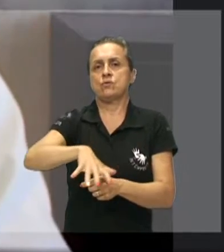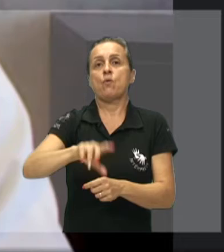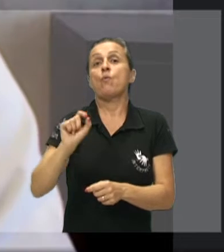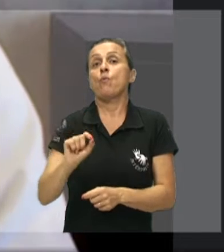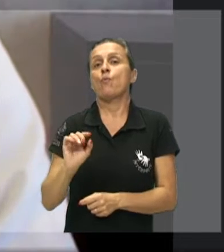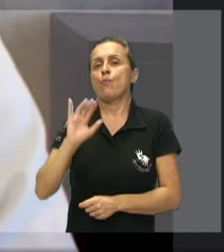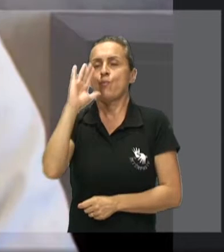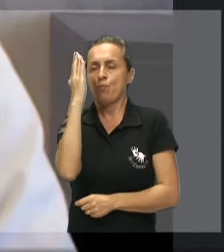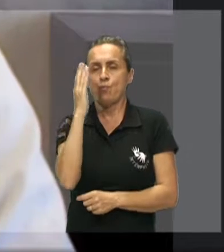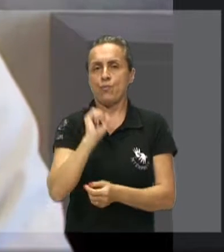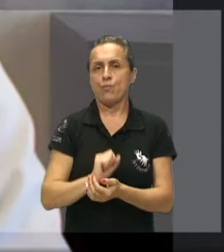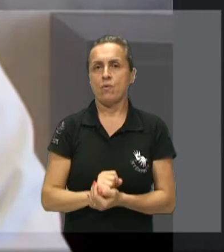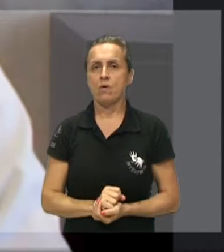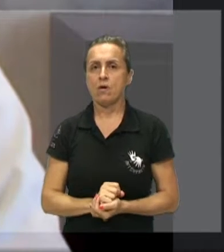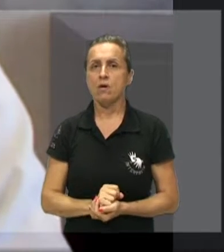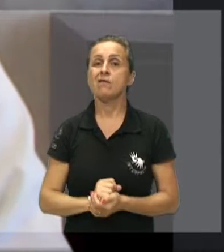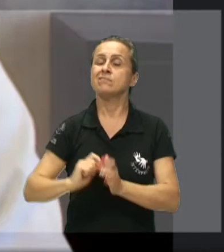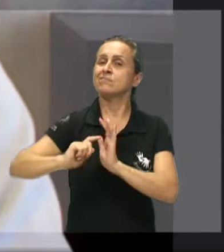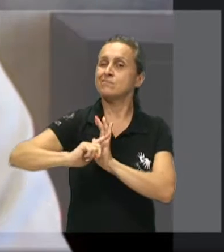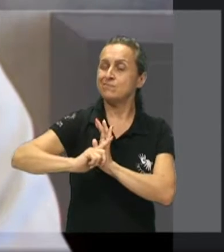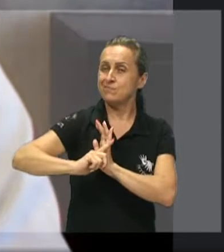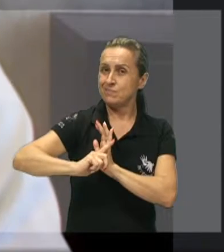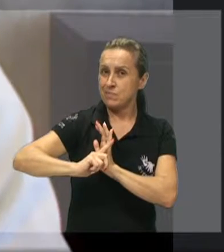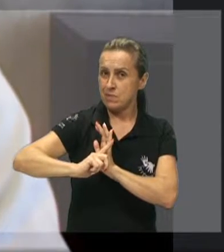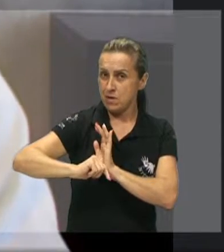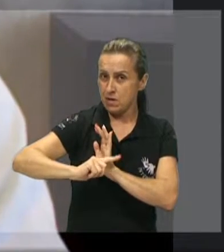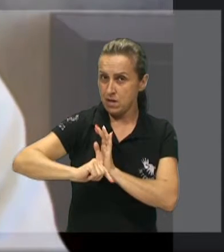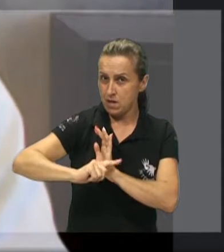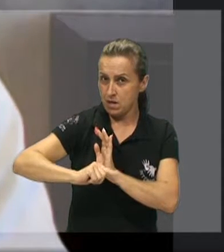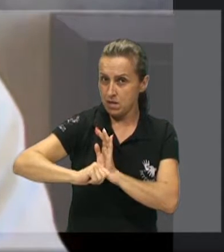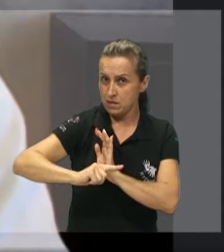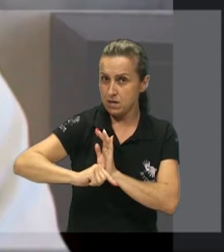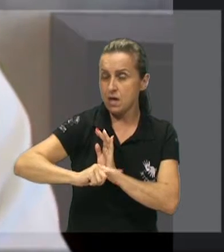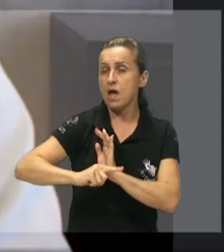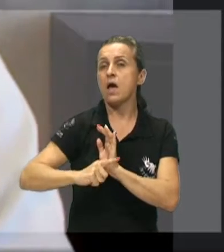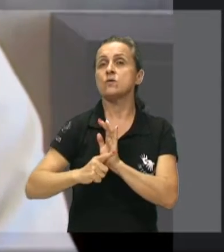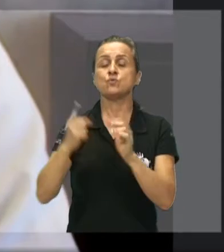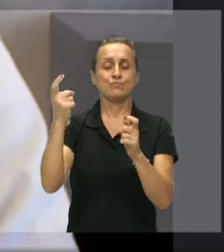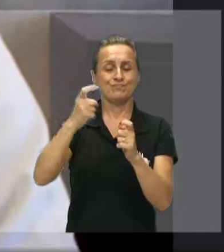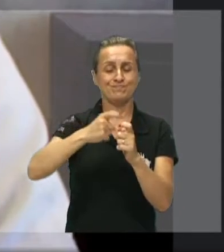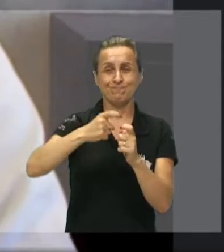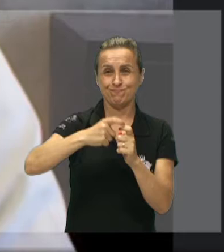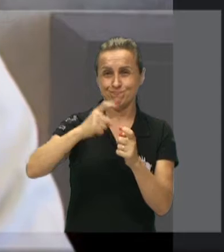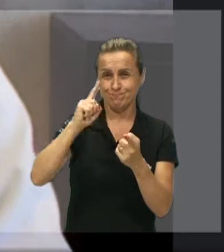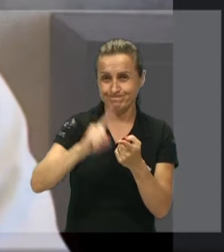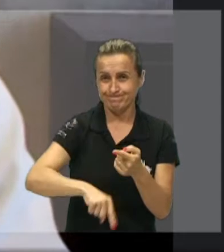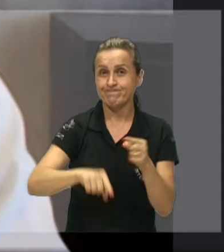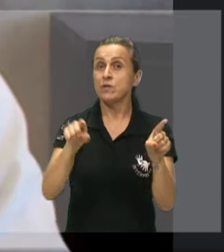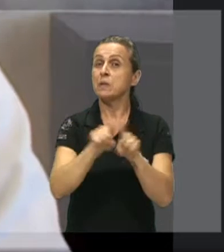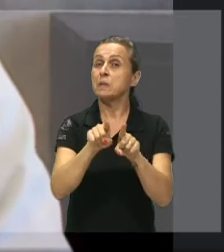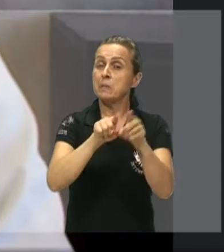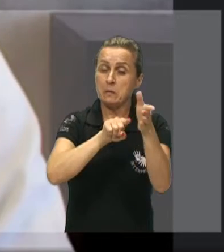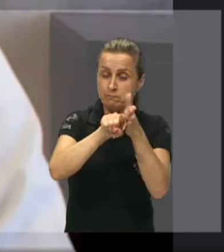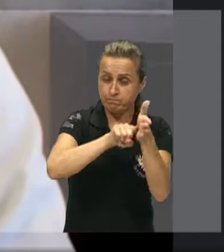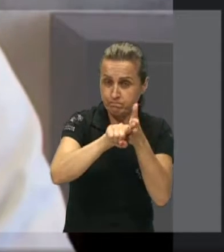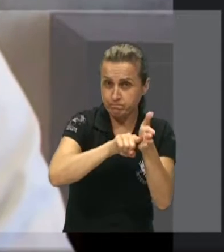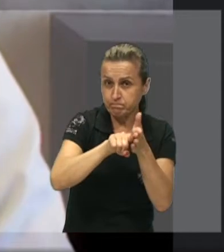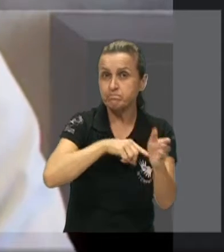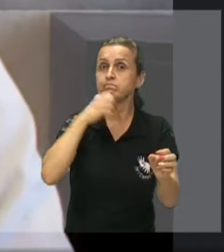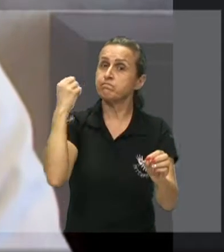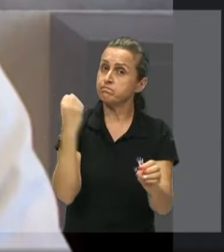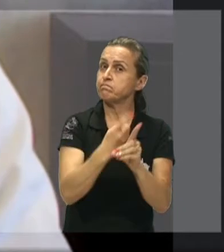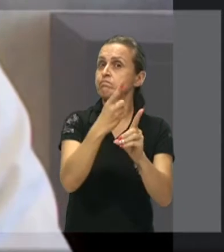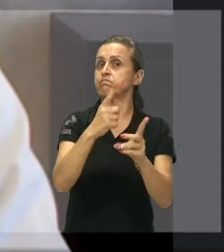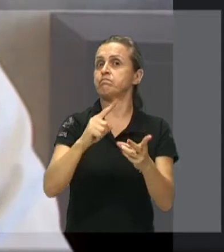que ocorreu um atraso nas consultas e no diagnóstico. As pessoas dessa faixa